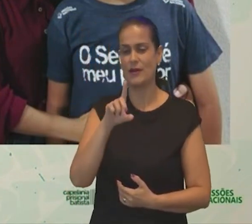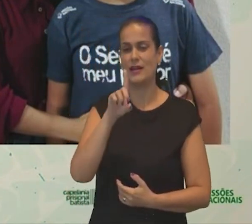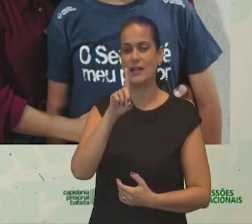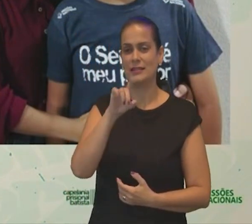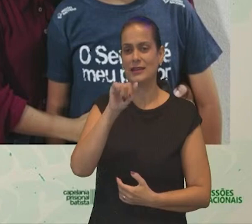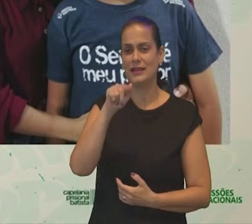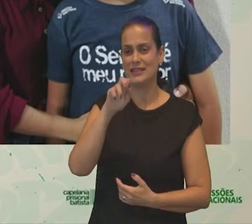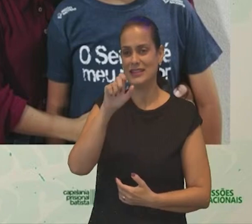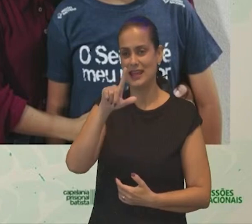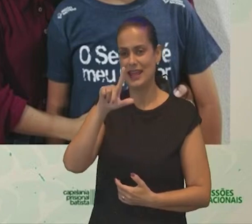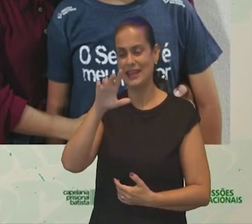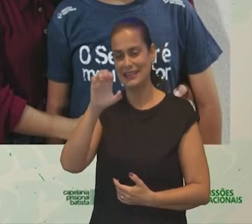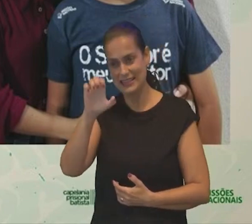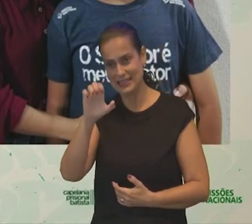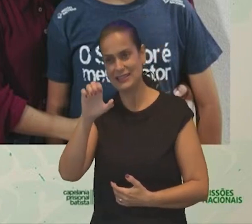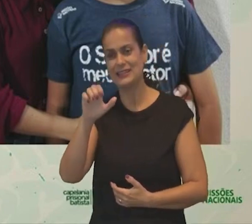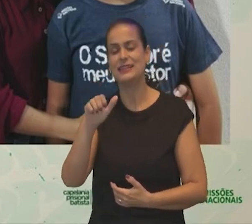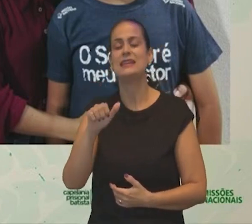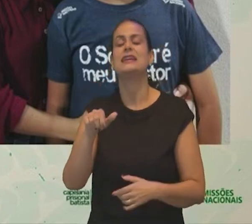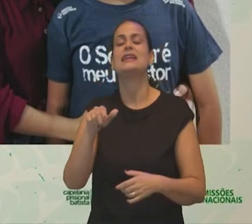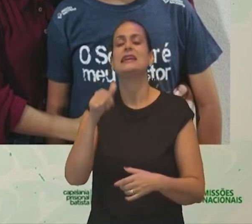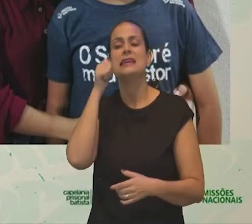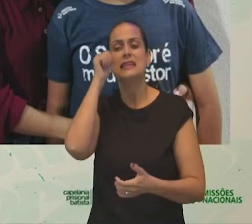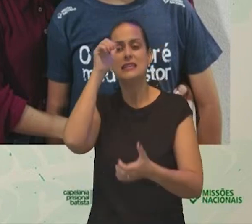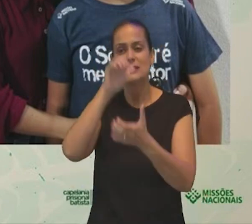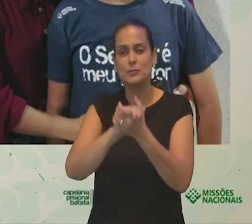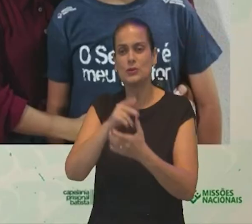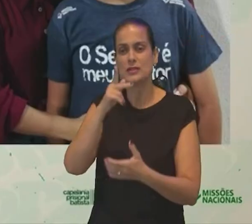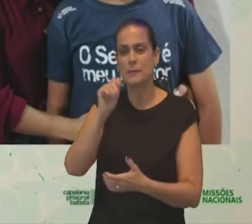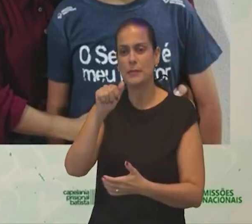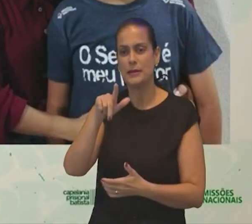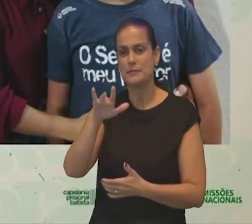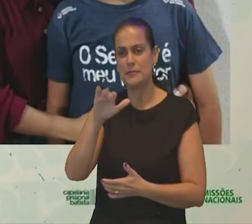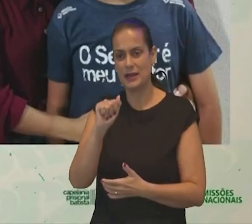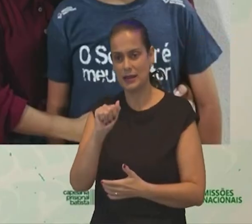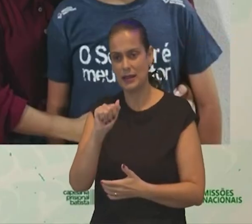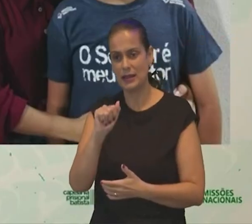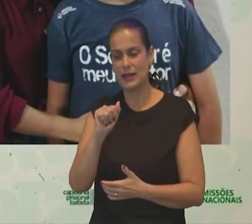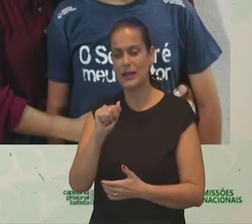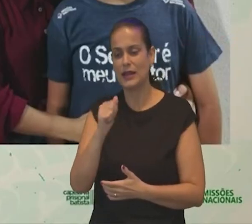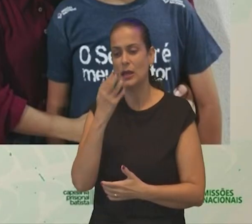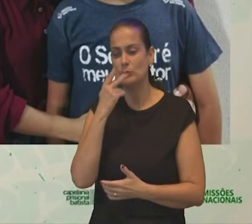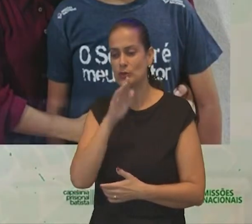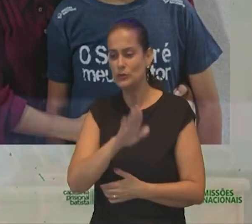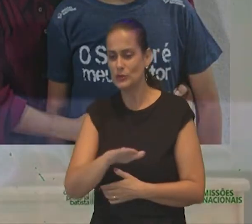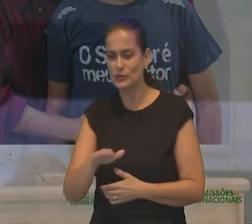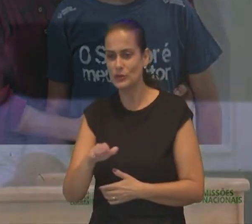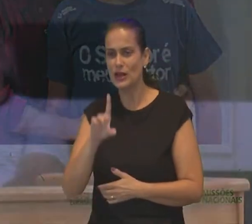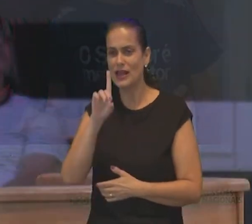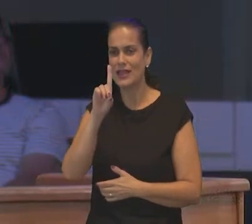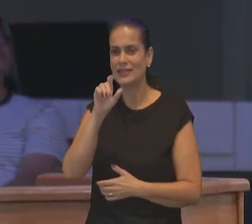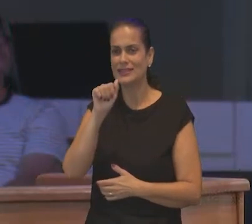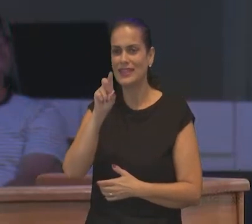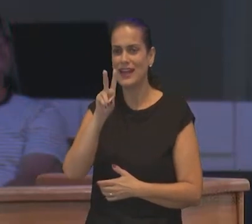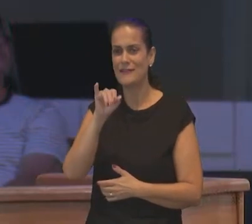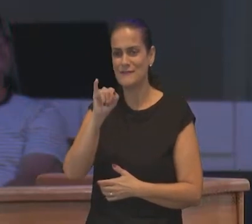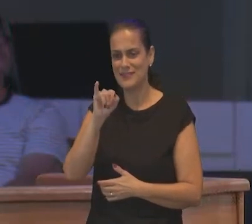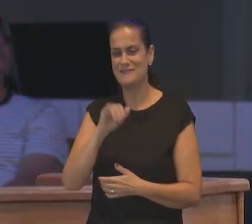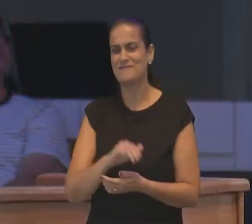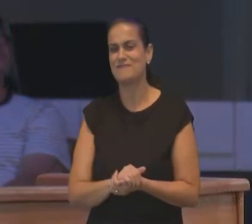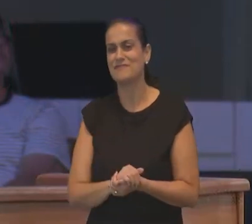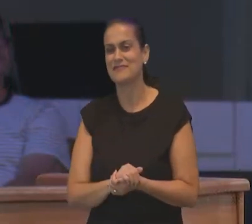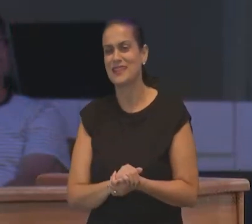Daniele, minha esposa Pamela e o nosso pequeno Davi, né? Não é porque é filho de pastor, filho de